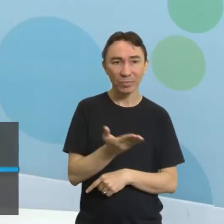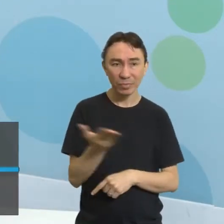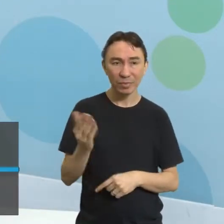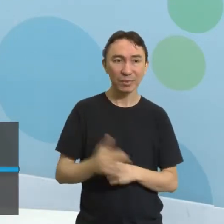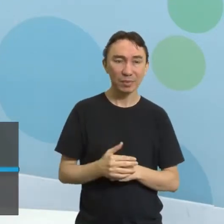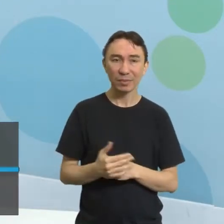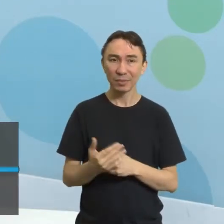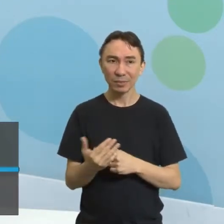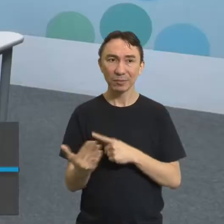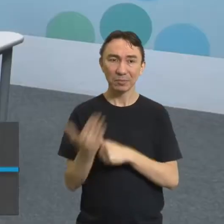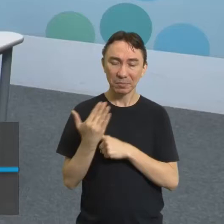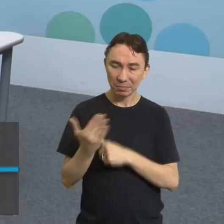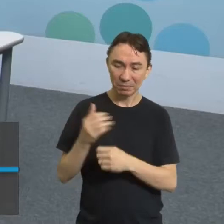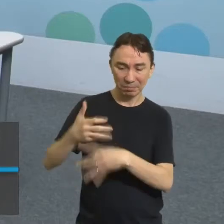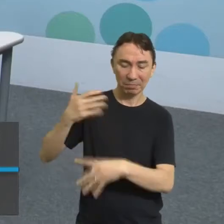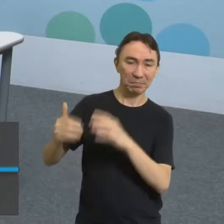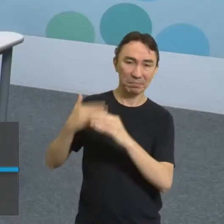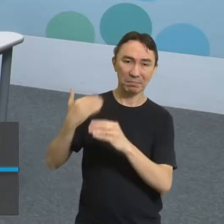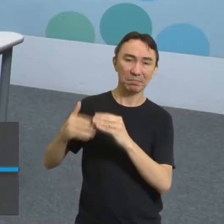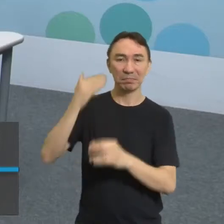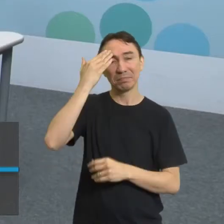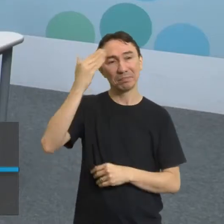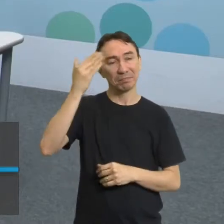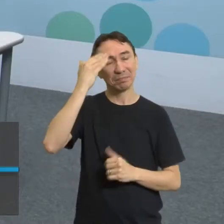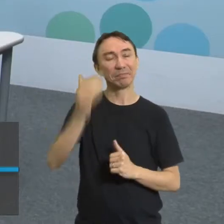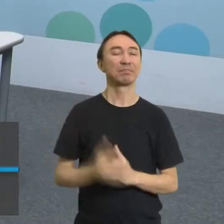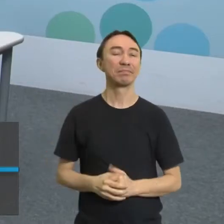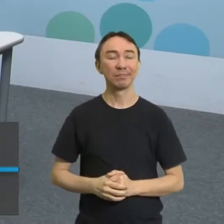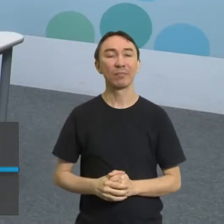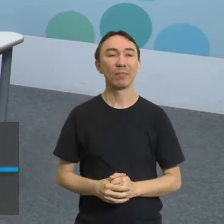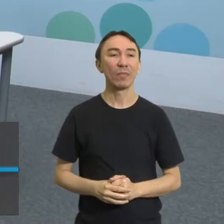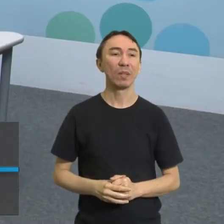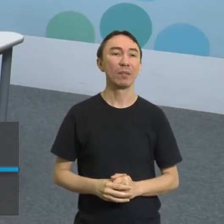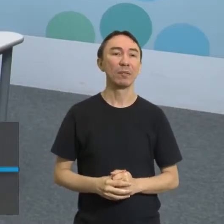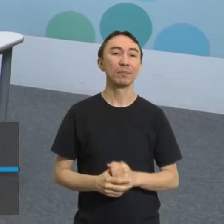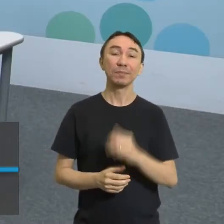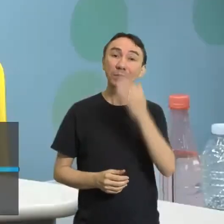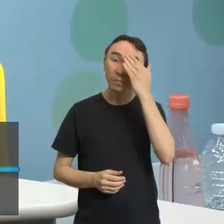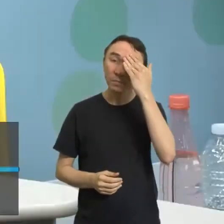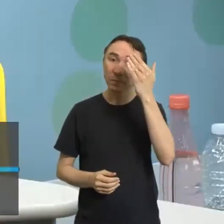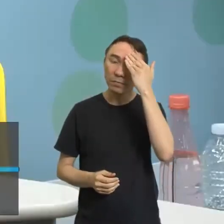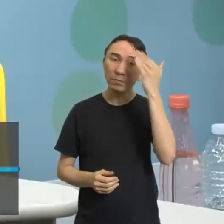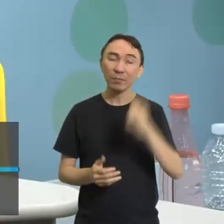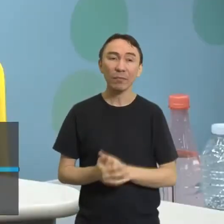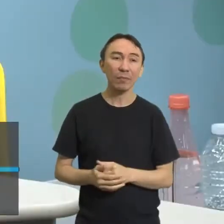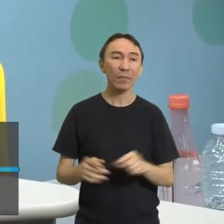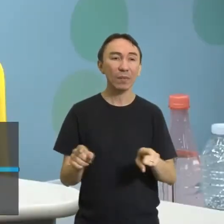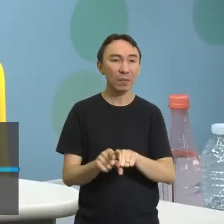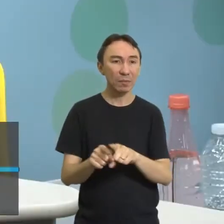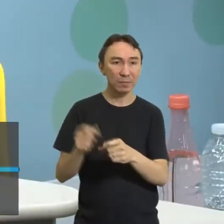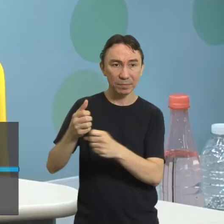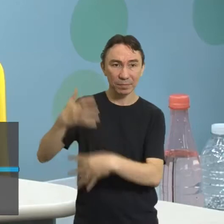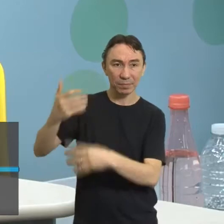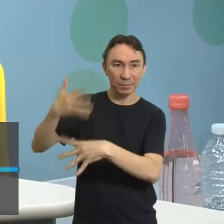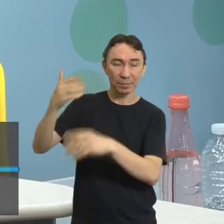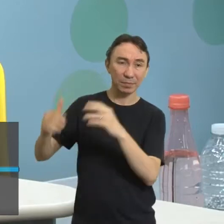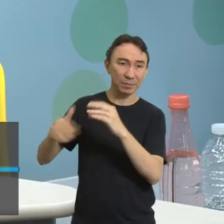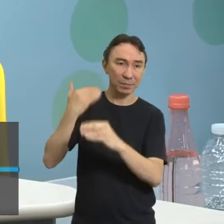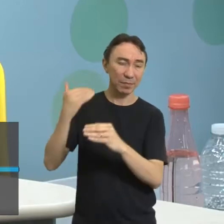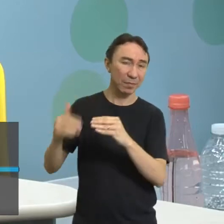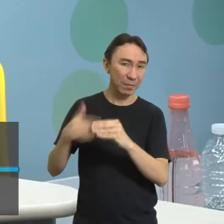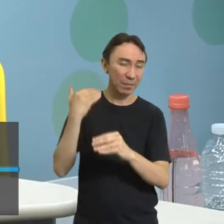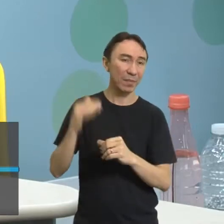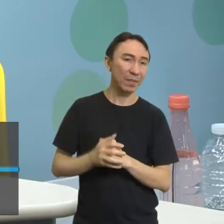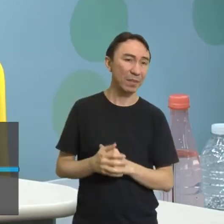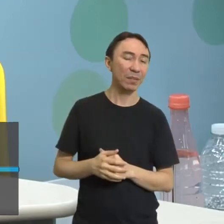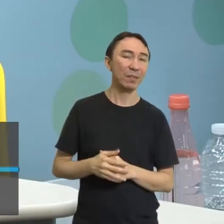professores. Obrigada, professores. Antes de mais nada, eu gostaria de agradecer as contribuições. Eu vi que muitos de